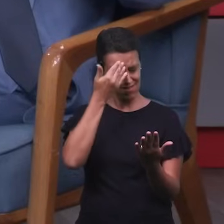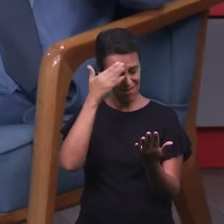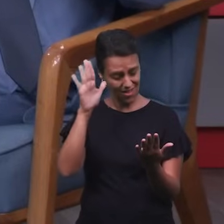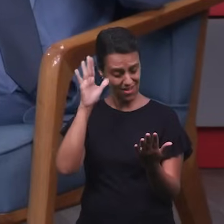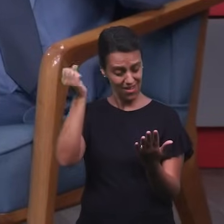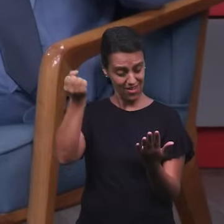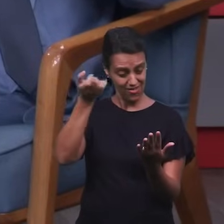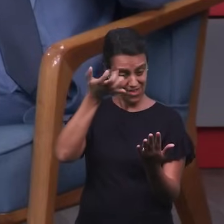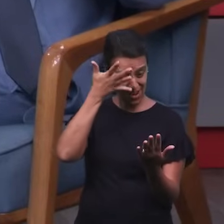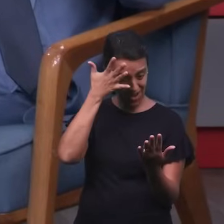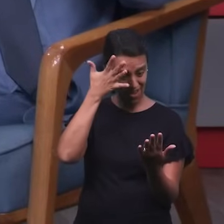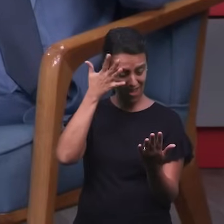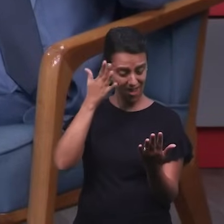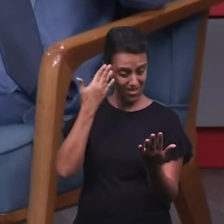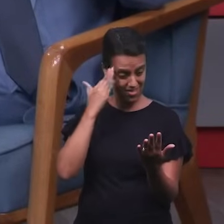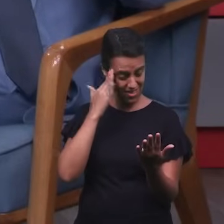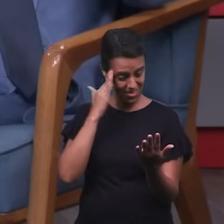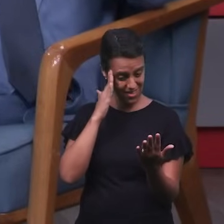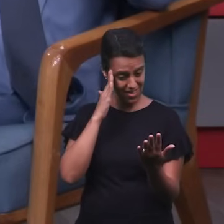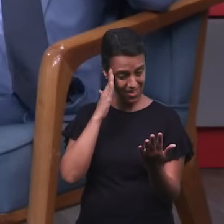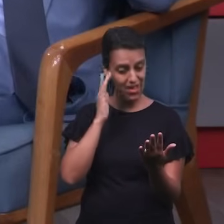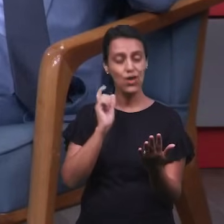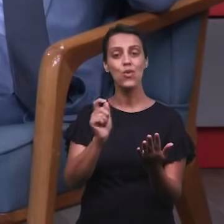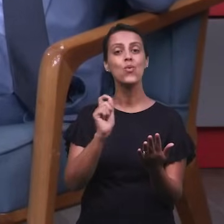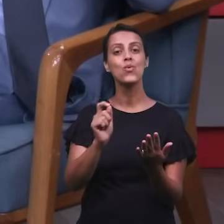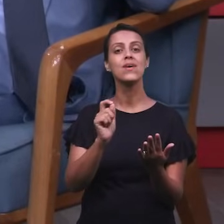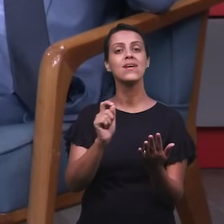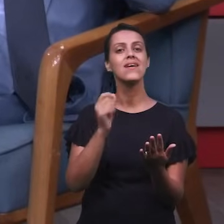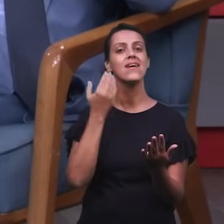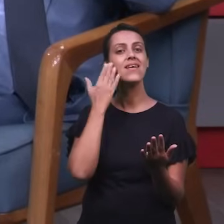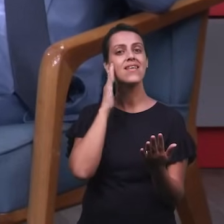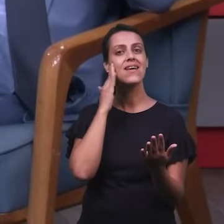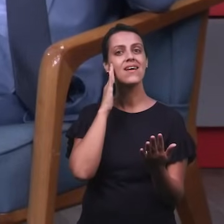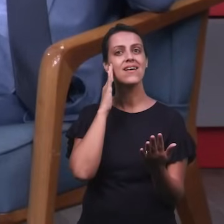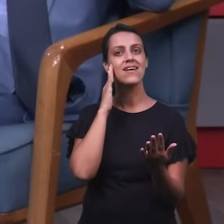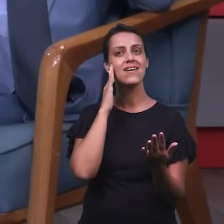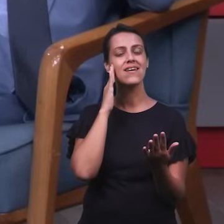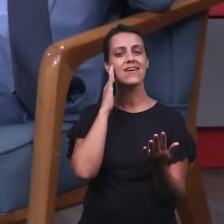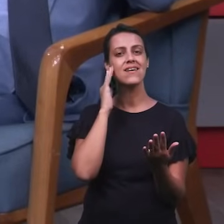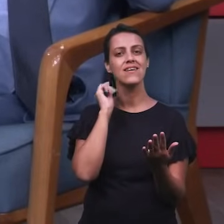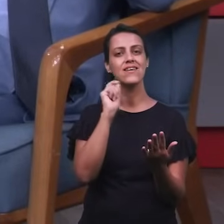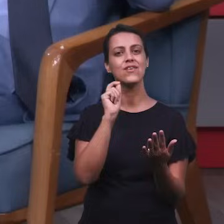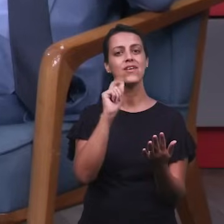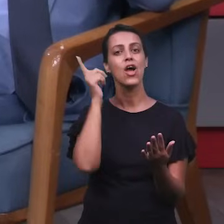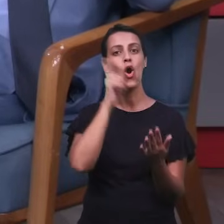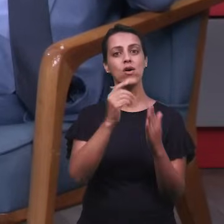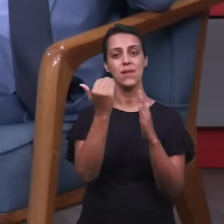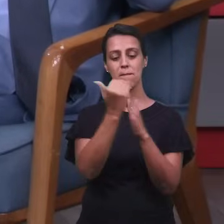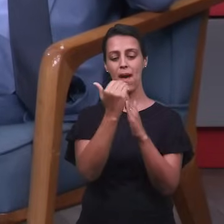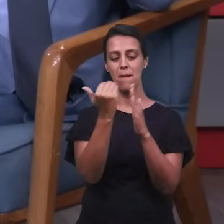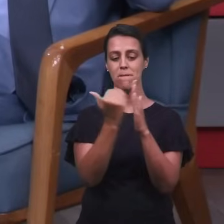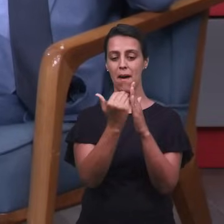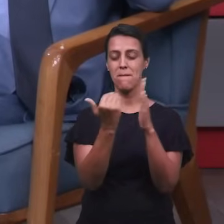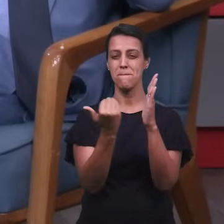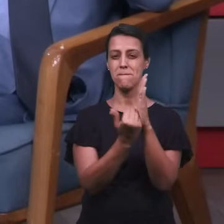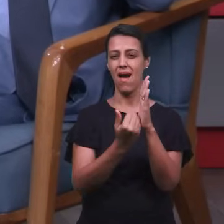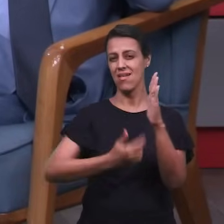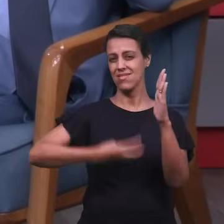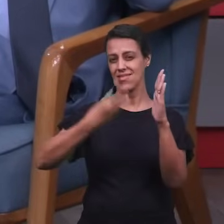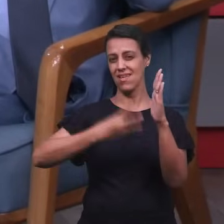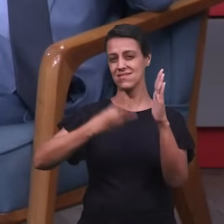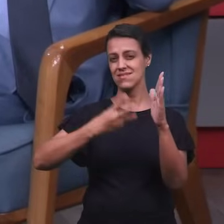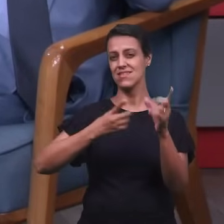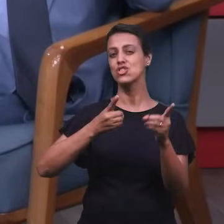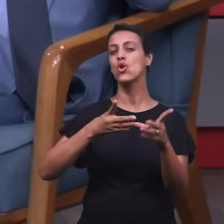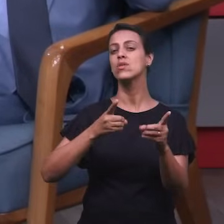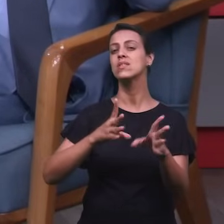letra, o que nós alcançamos? Alcançamos a terceira